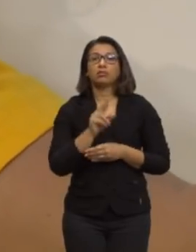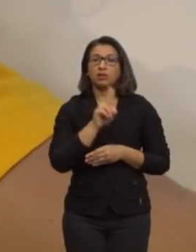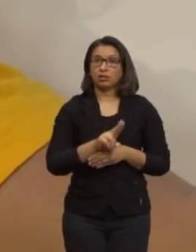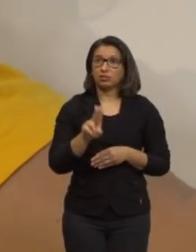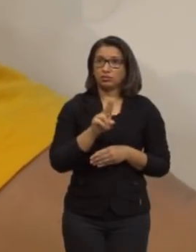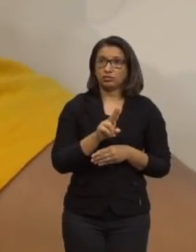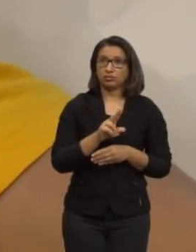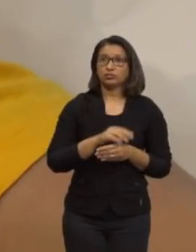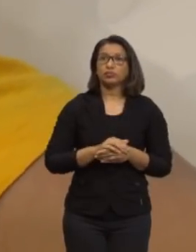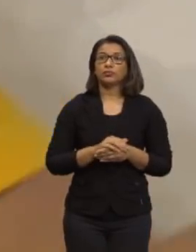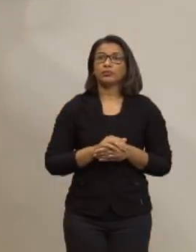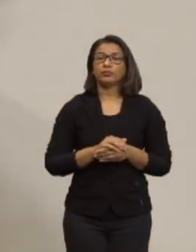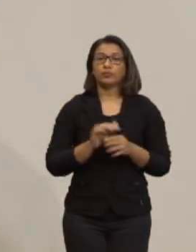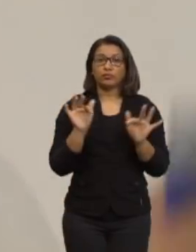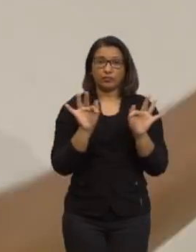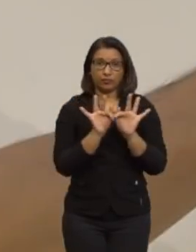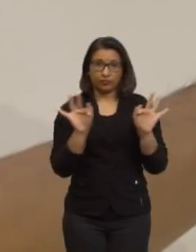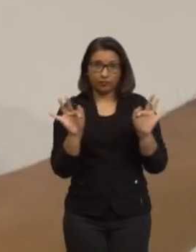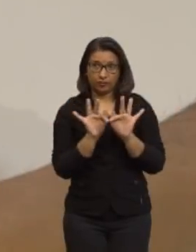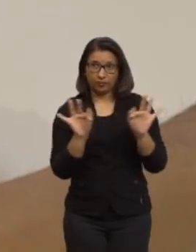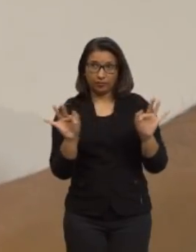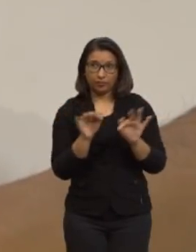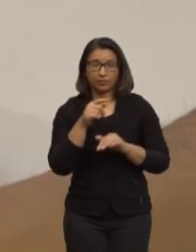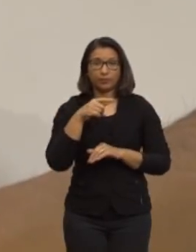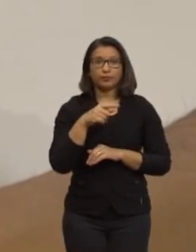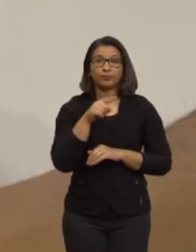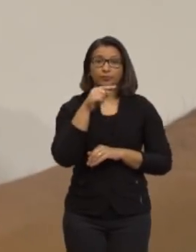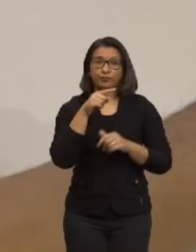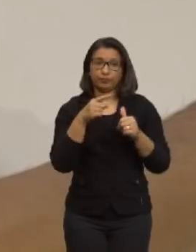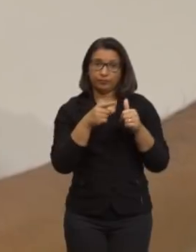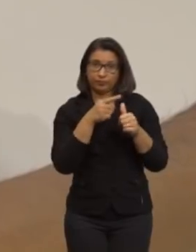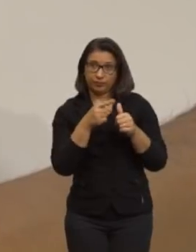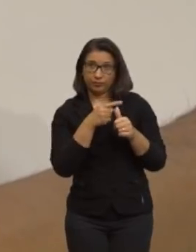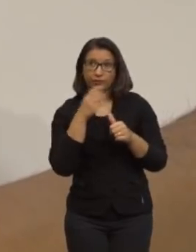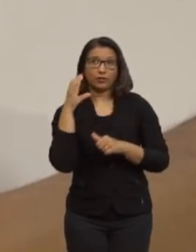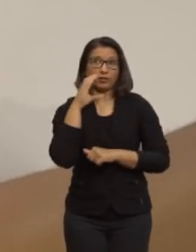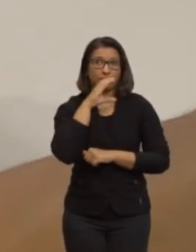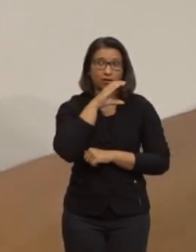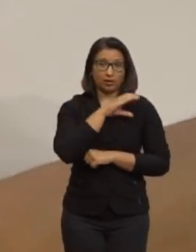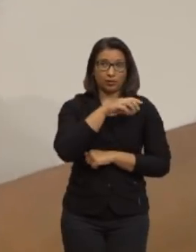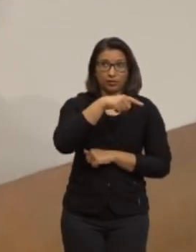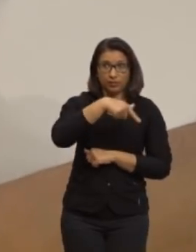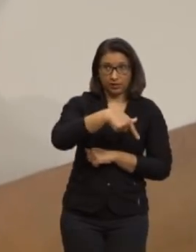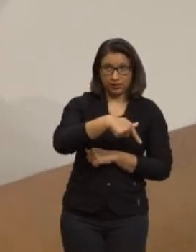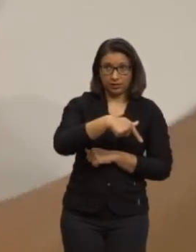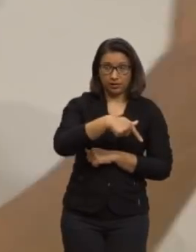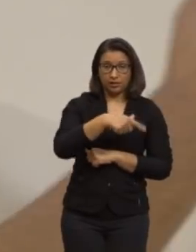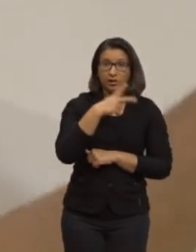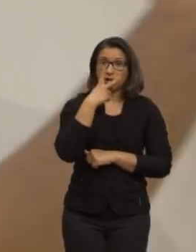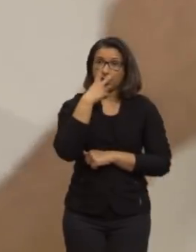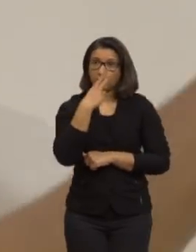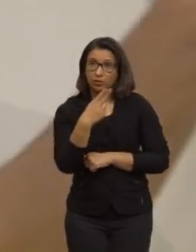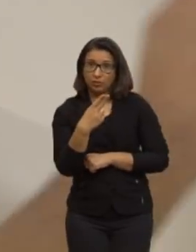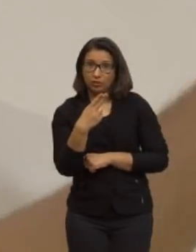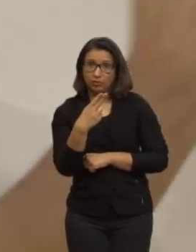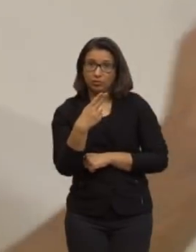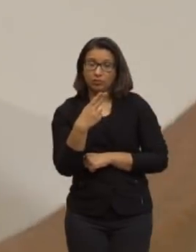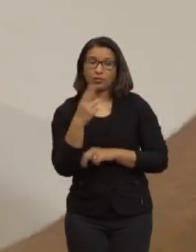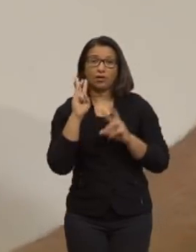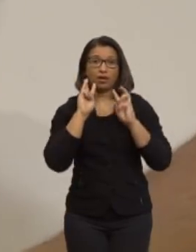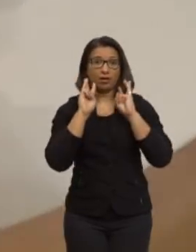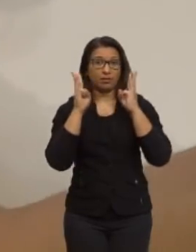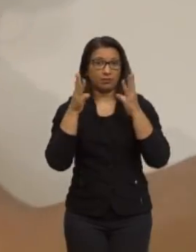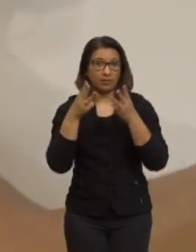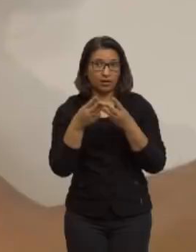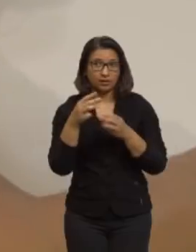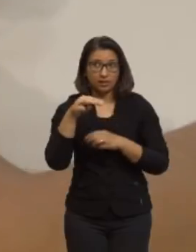city ó calor liberado ou absorvido é proporcional a massa que eu sei a quantidade